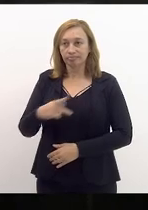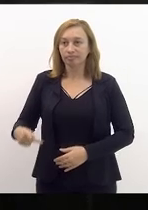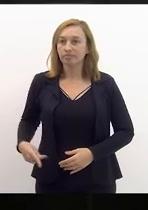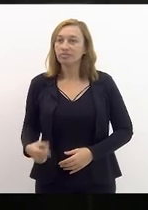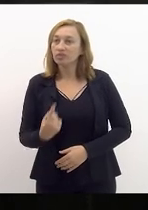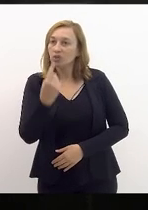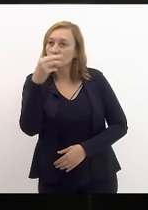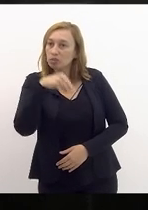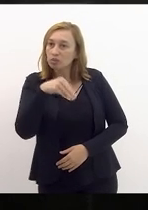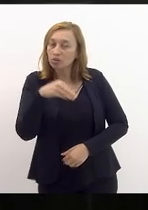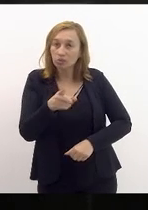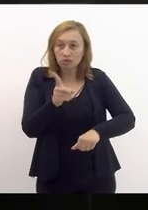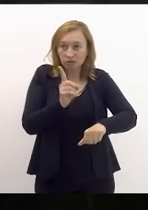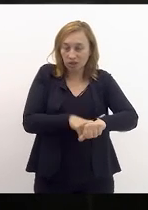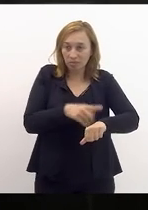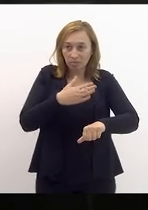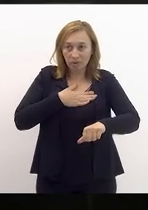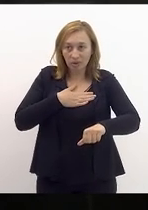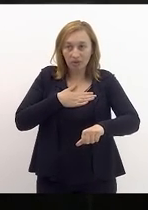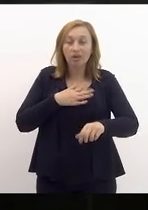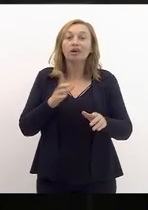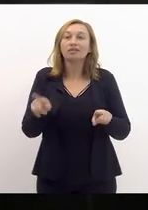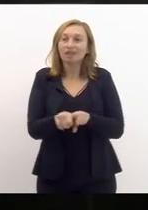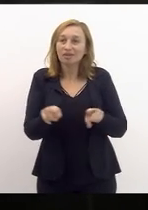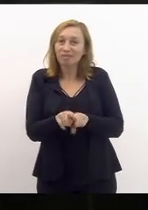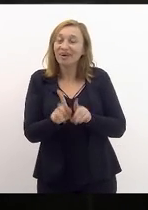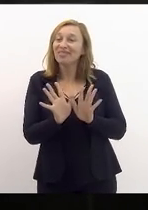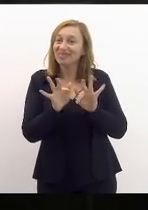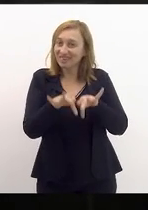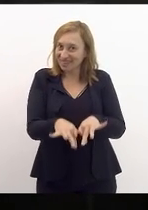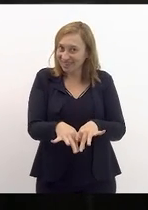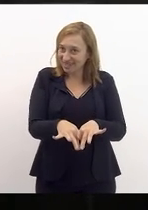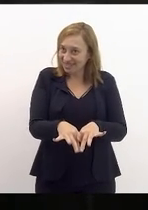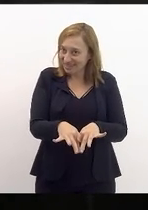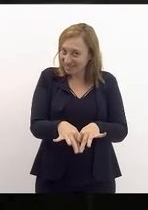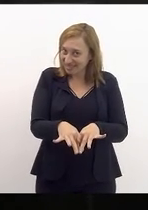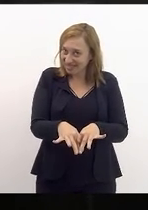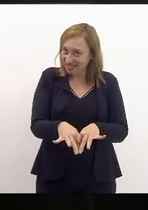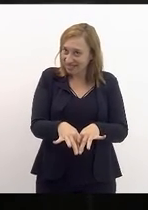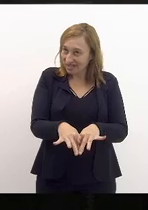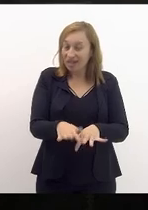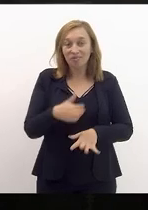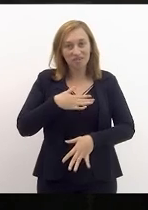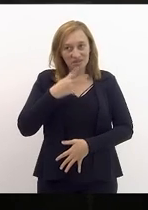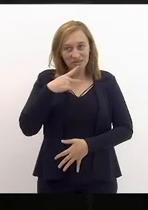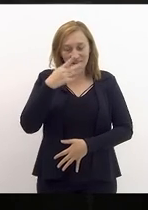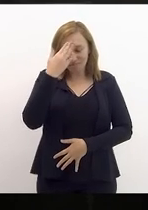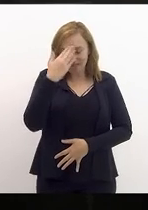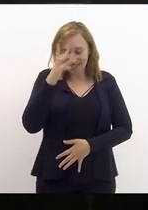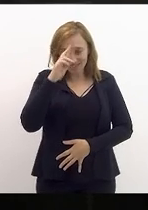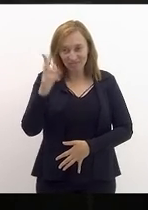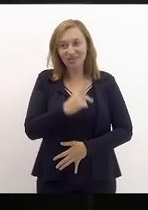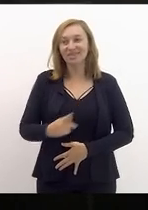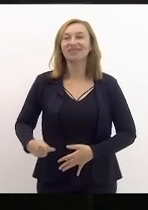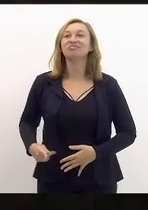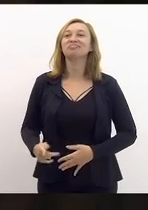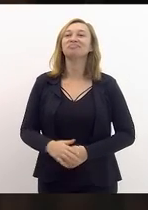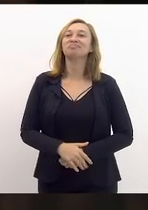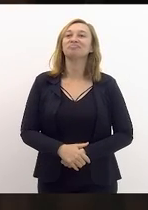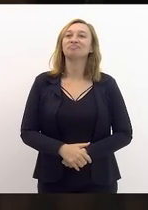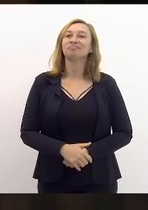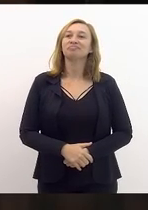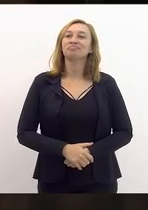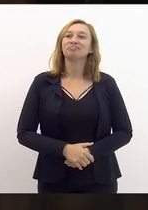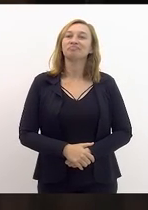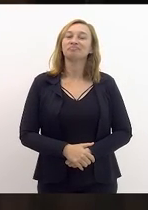minuto de esgotar o meu tempo eu também Cerro aqui a minha fala muito obrigado senhora presidente